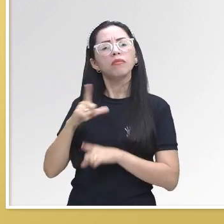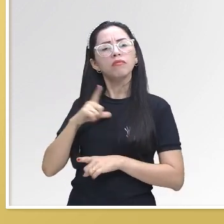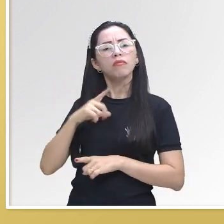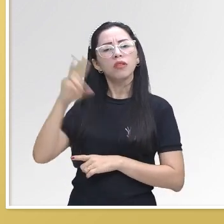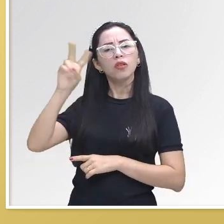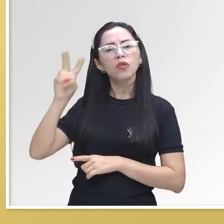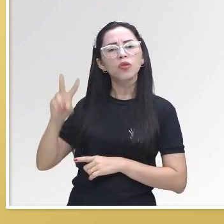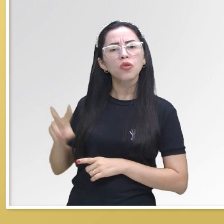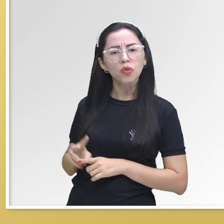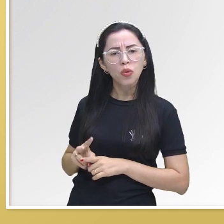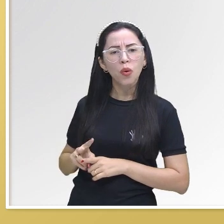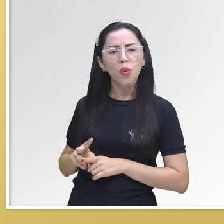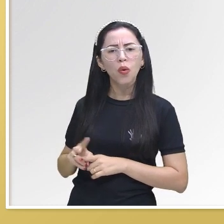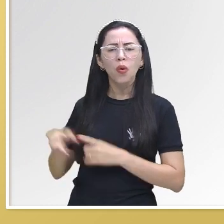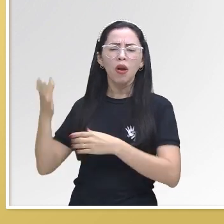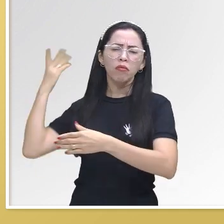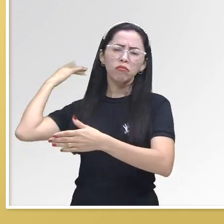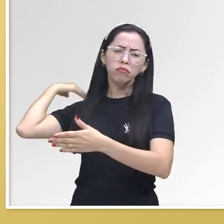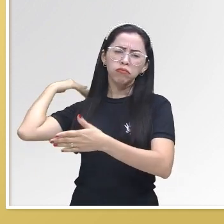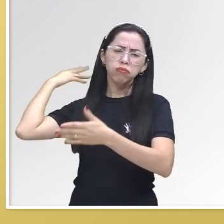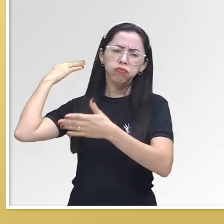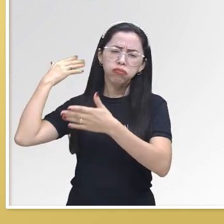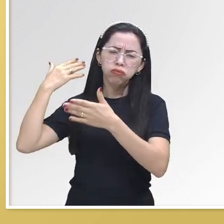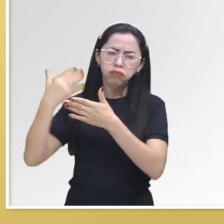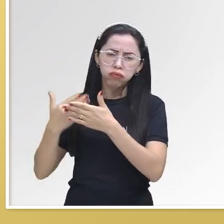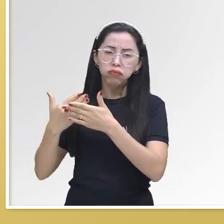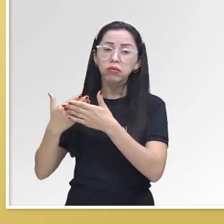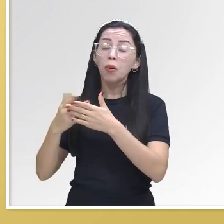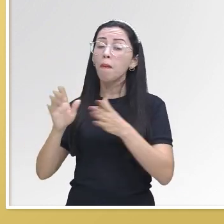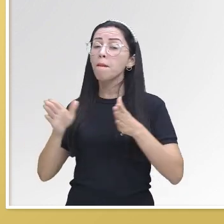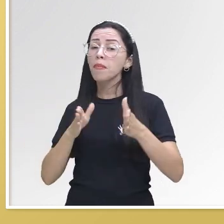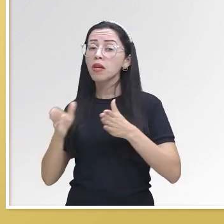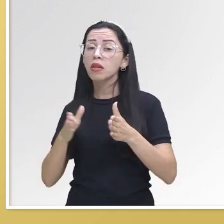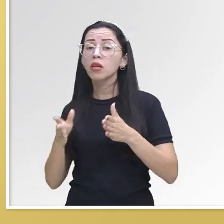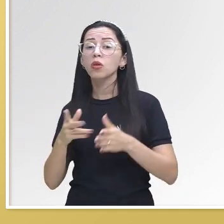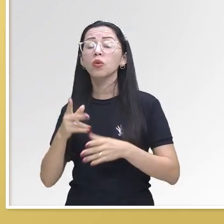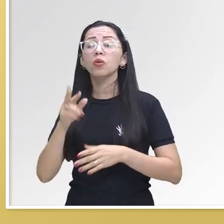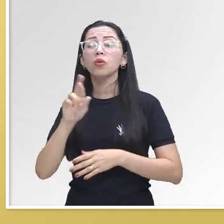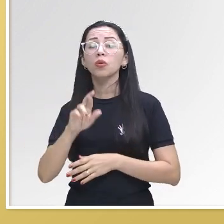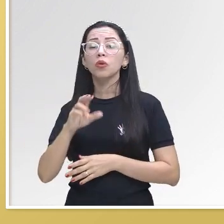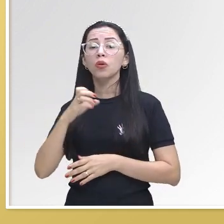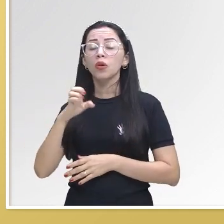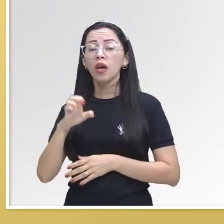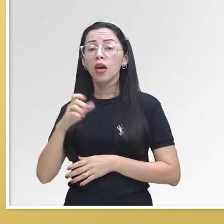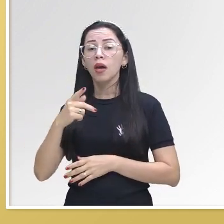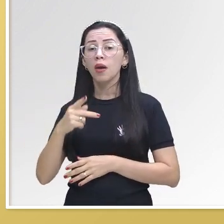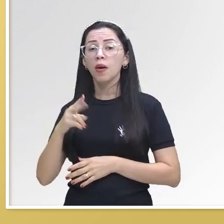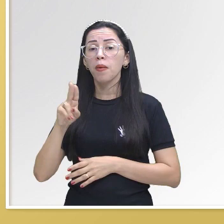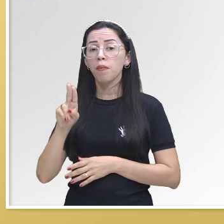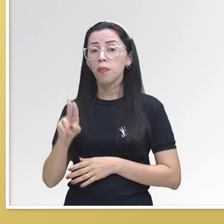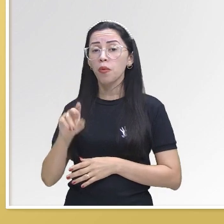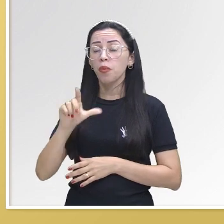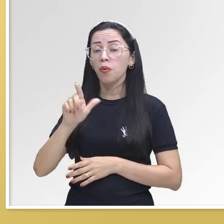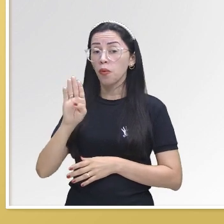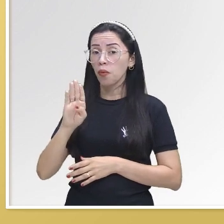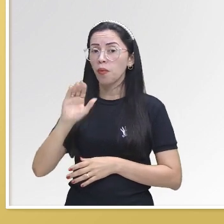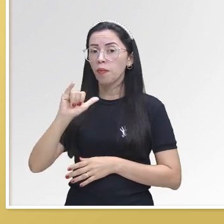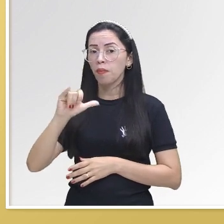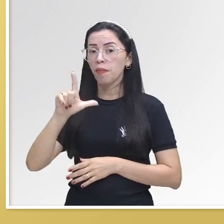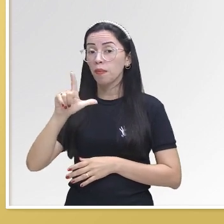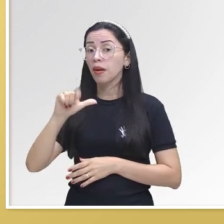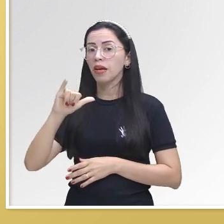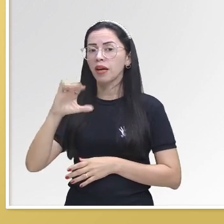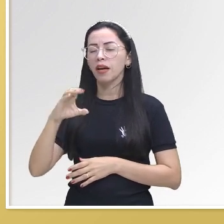do período da República Nova. O voto feminino? A lei da inclusão? Ou a lei da